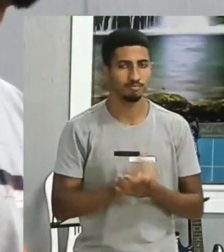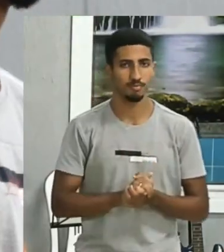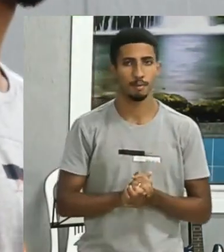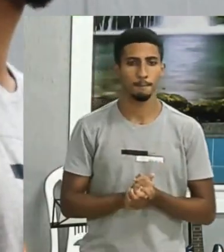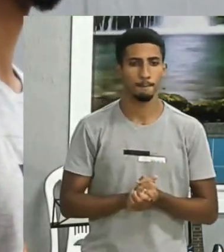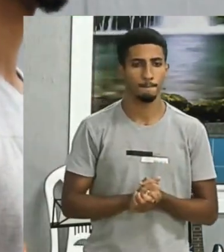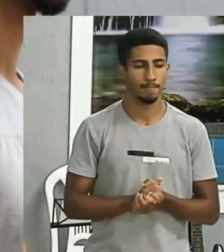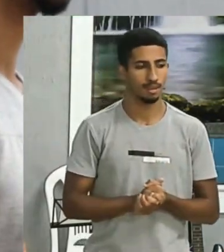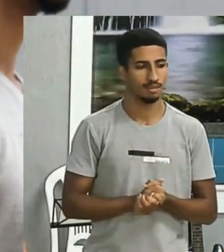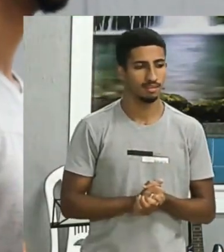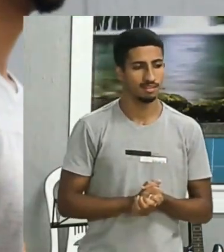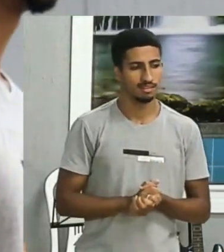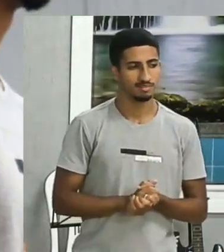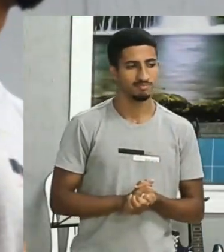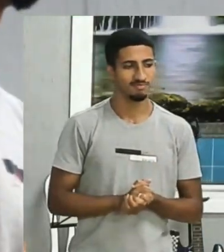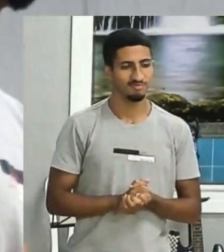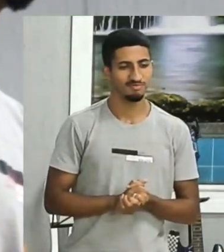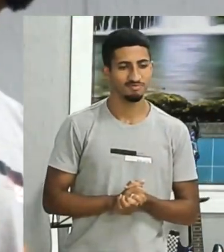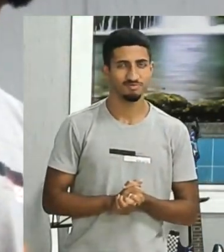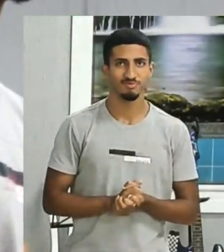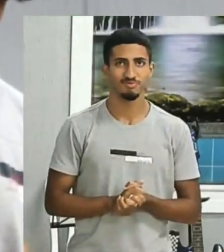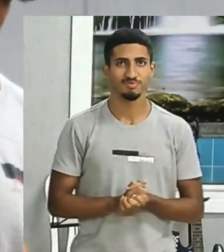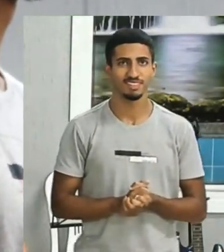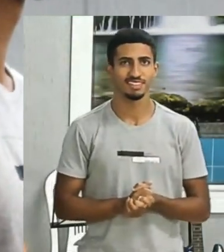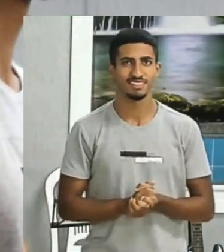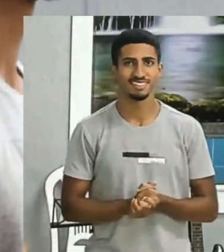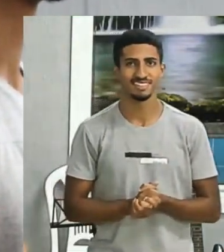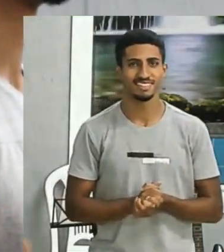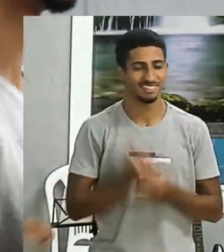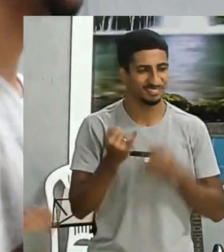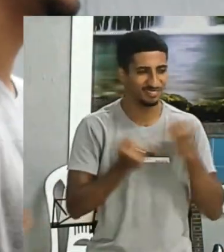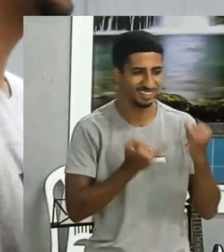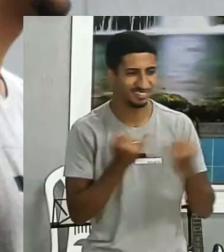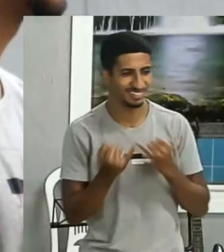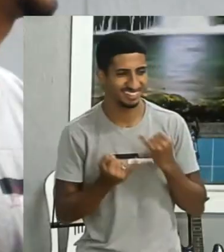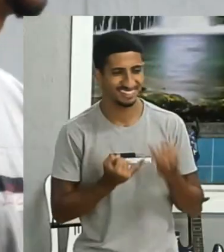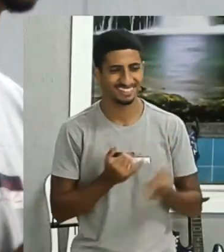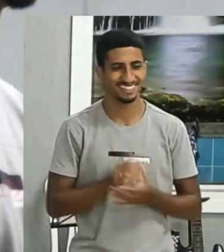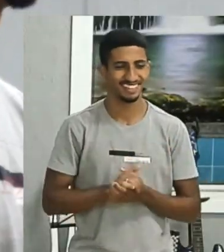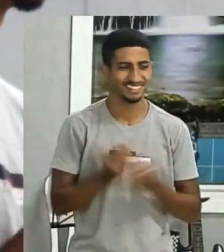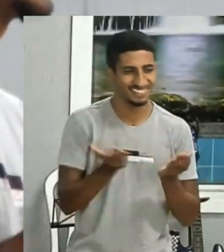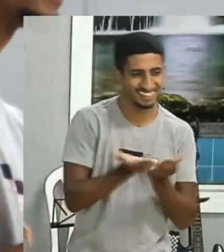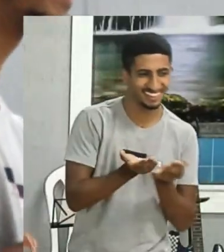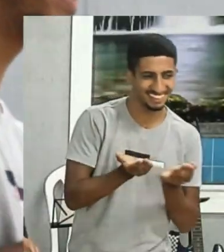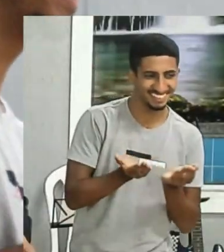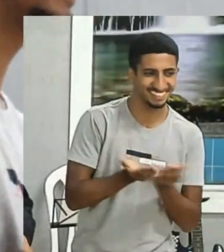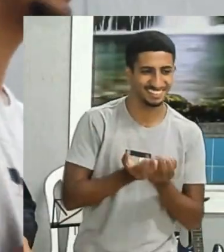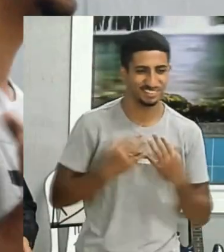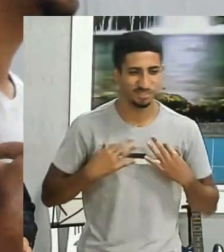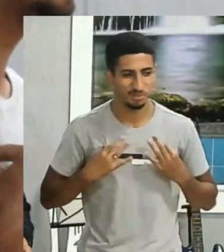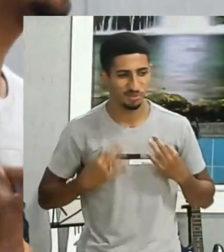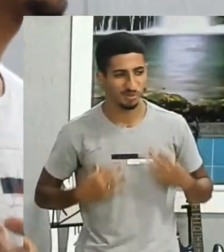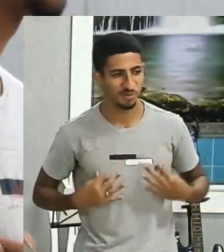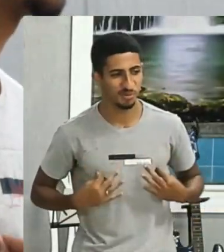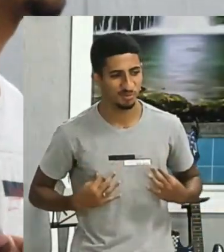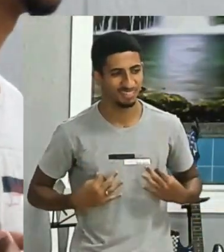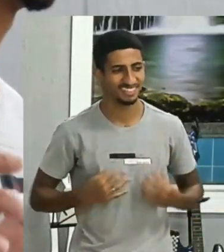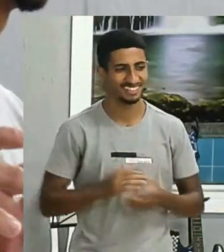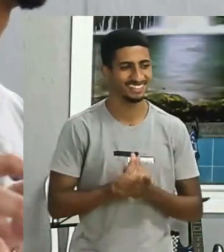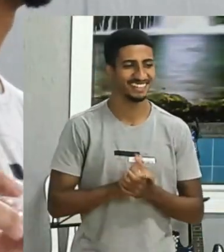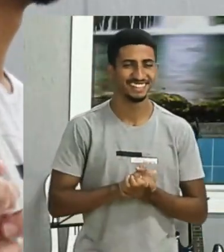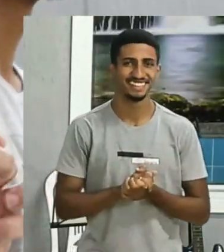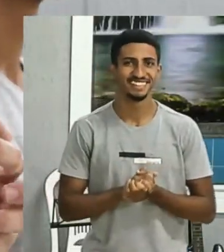Se for crente, né? Se não for crente, pode ser outra coisa. Mas vai dizer o que ela é.